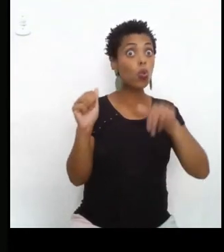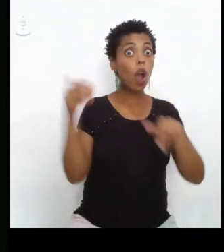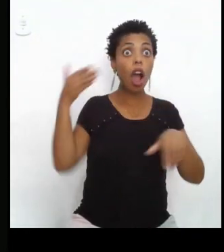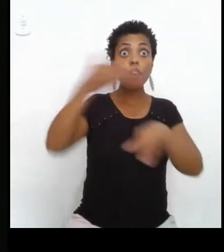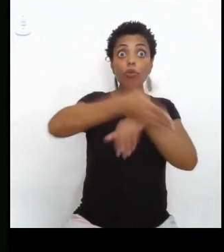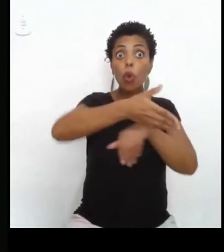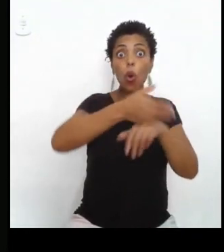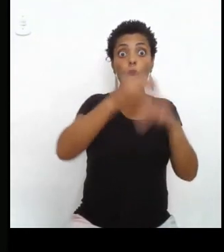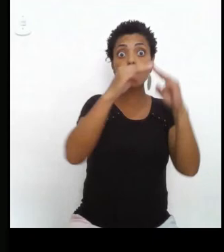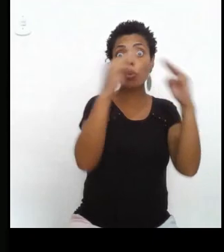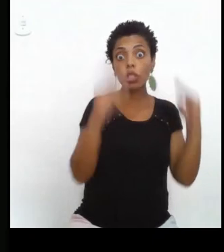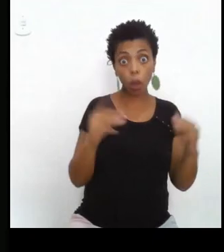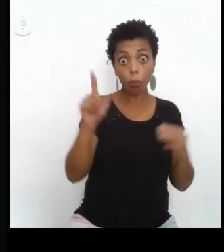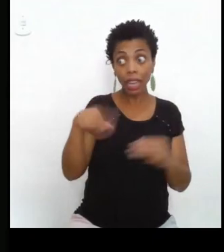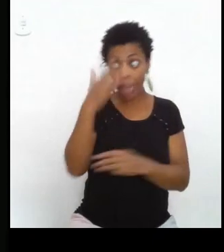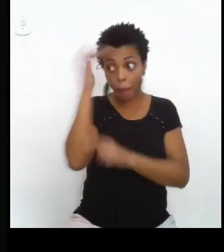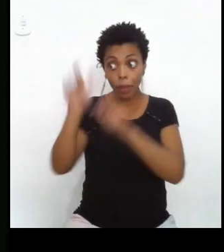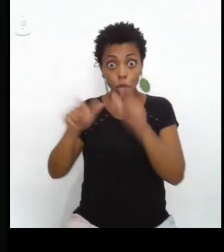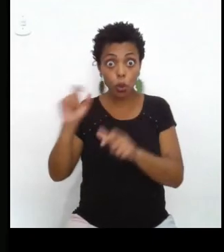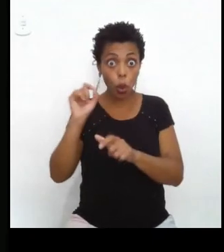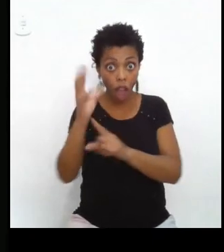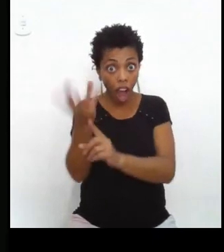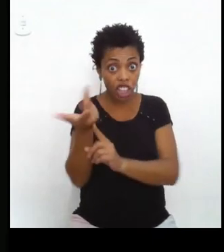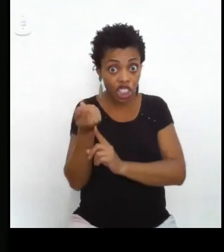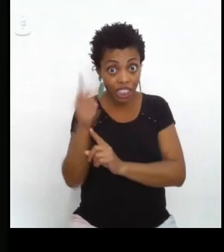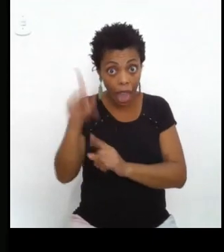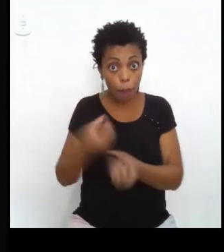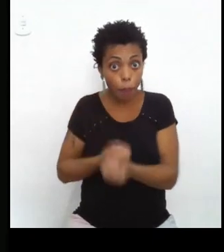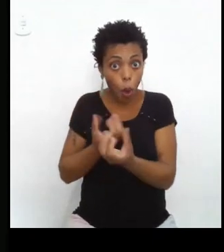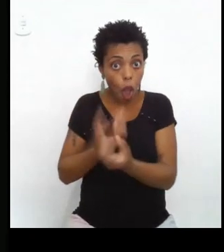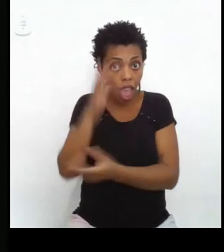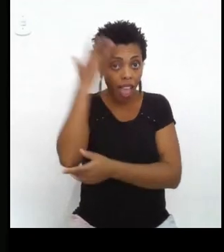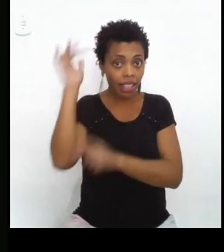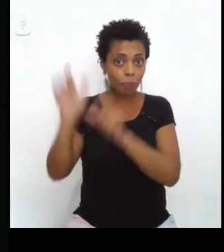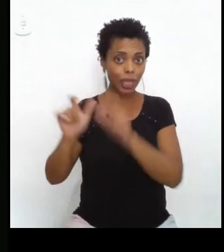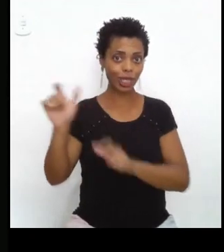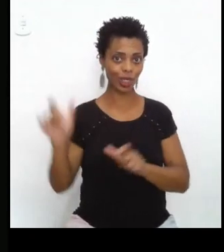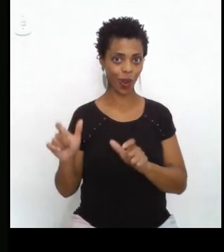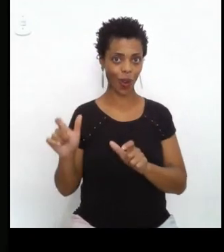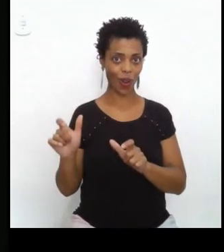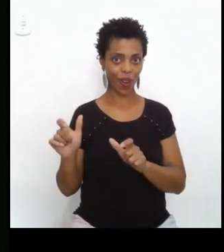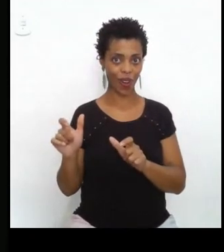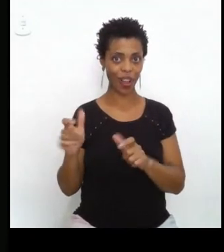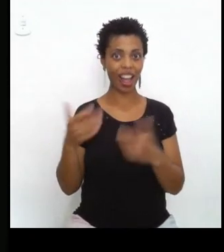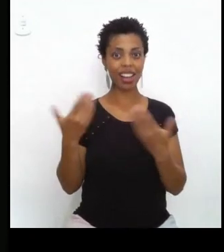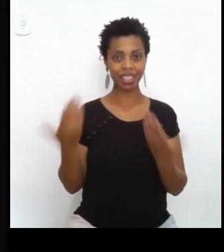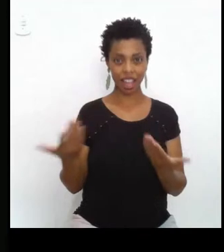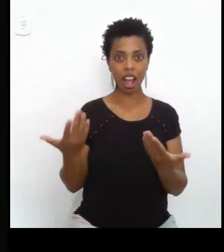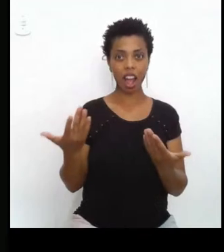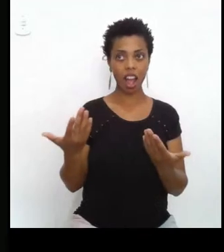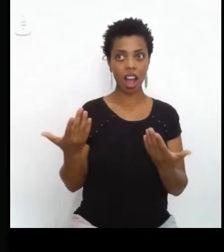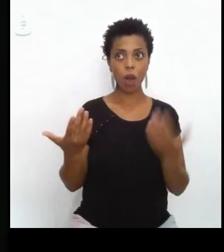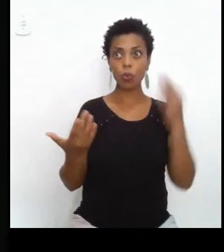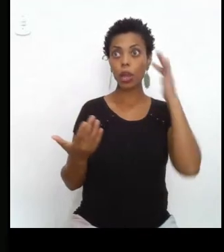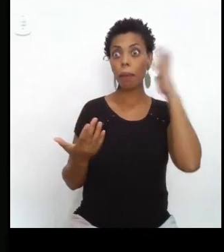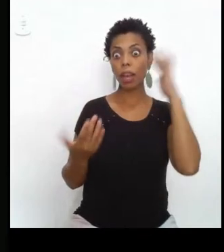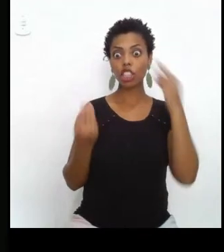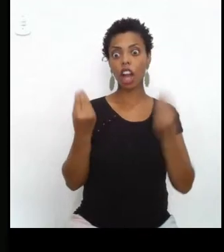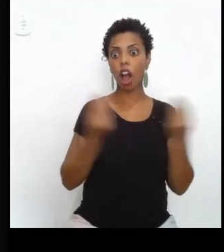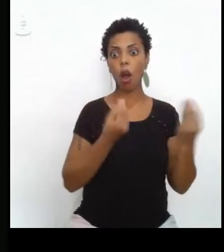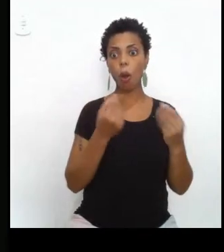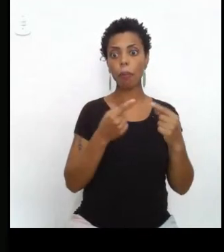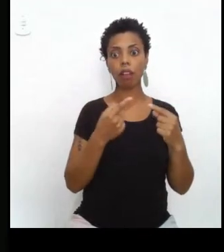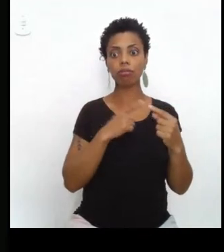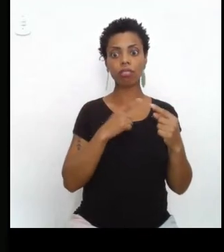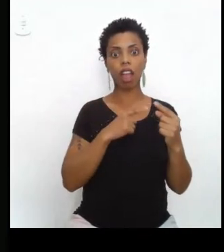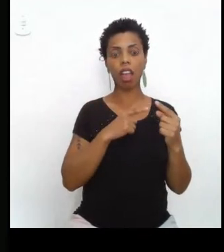artistas em um beijo está correndo poetas né então para você ver essa essa distância absurda